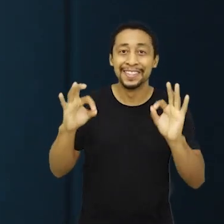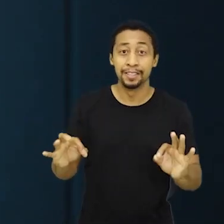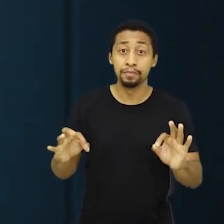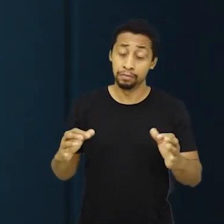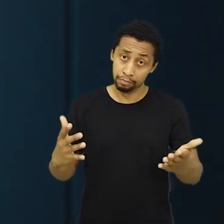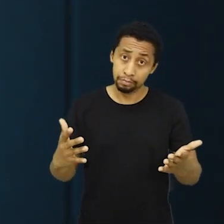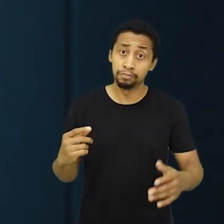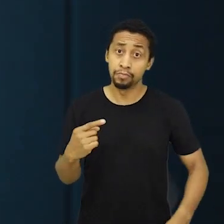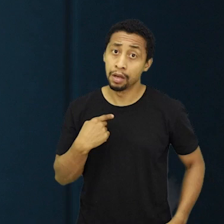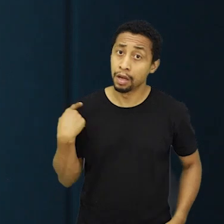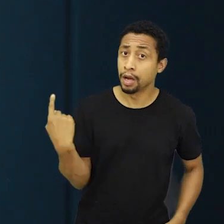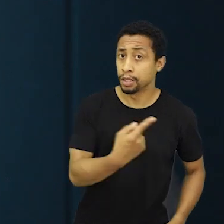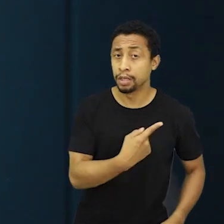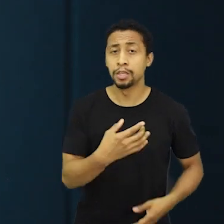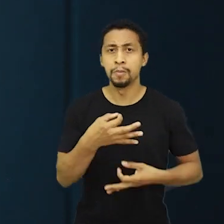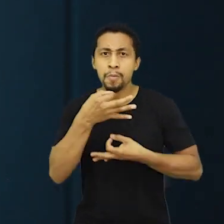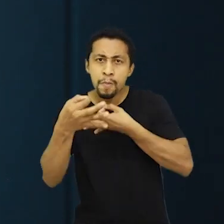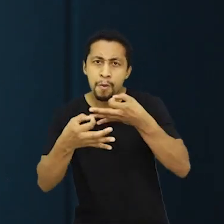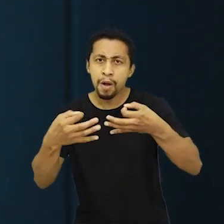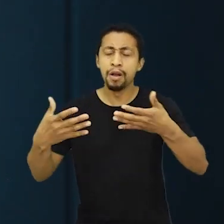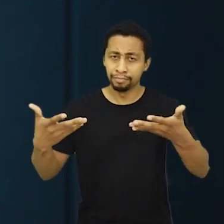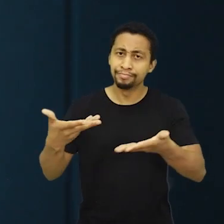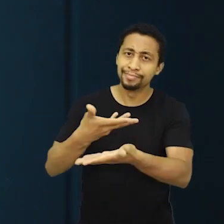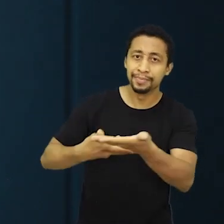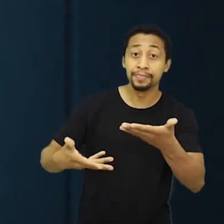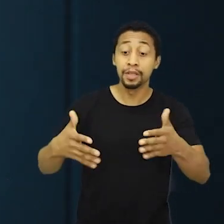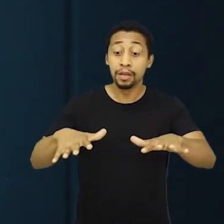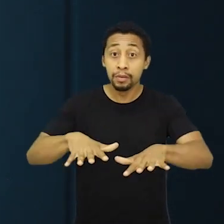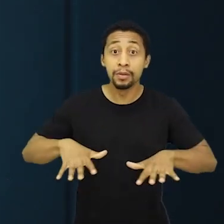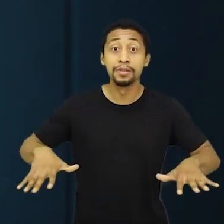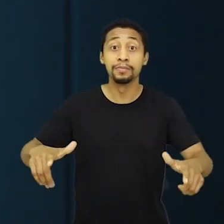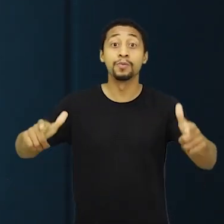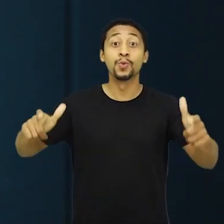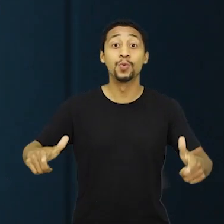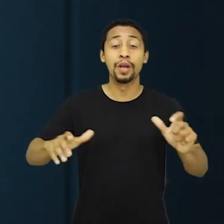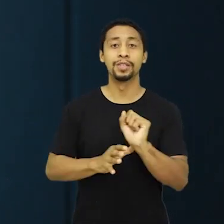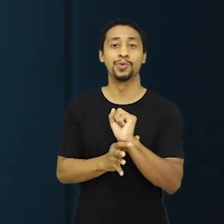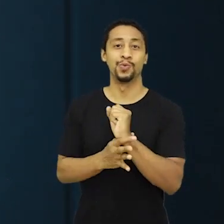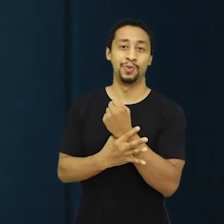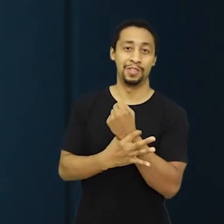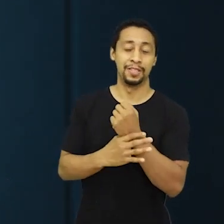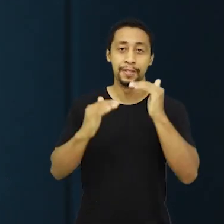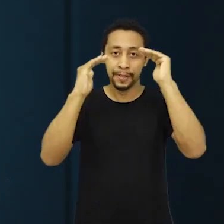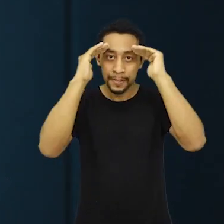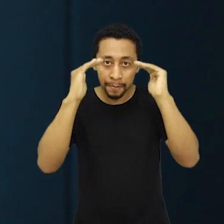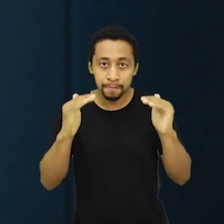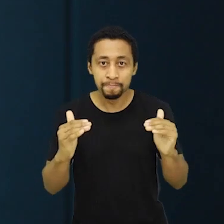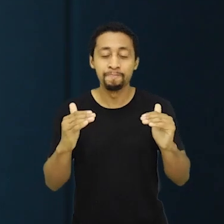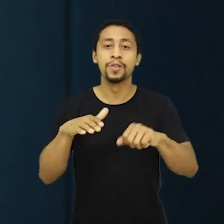poder dialogar, ter um espaço de segurança, um espaço de respeito, de